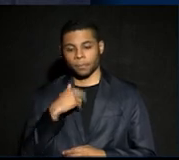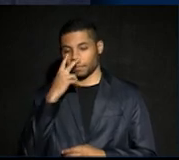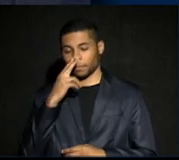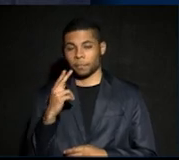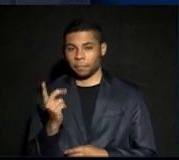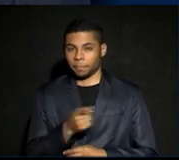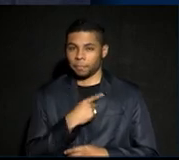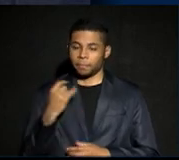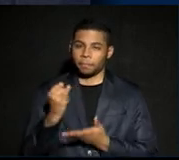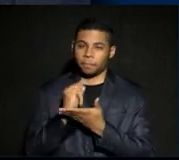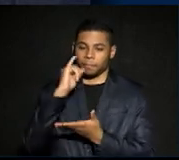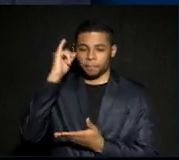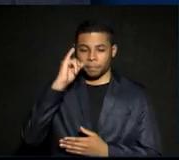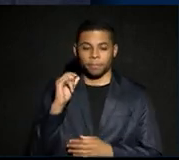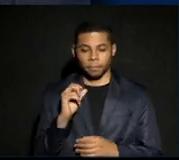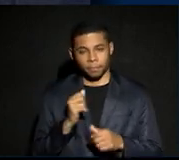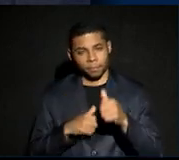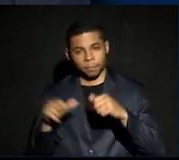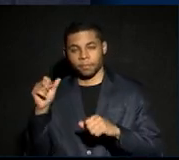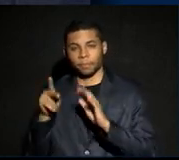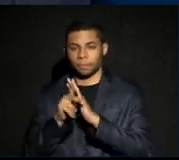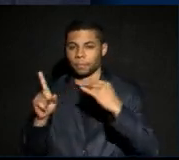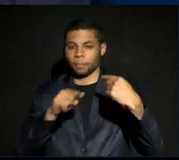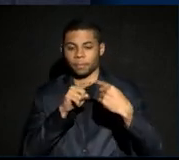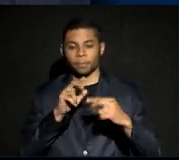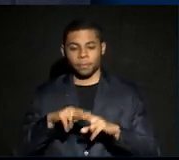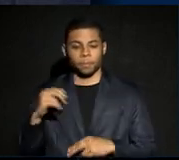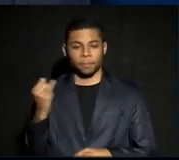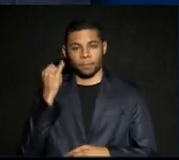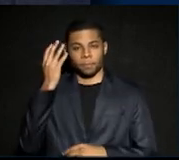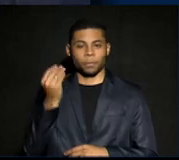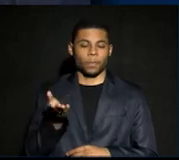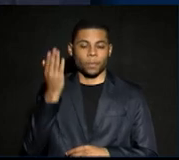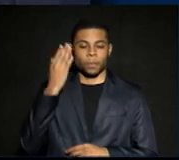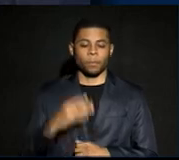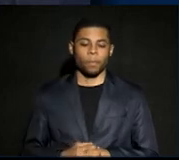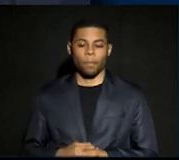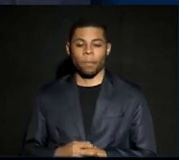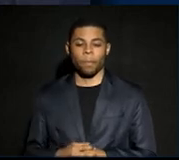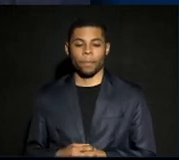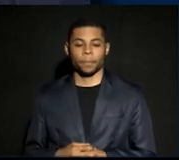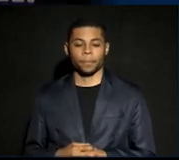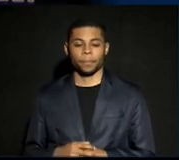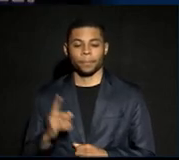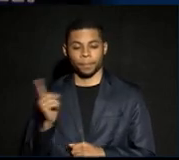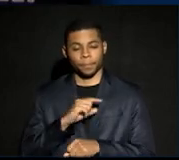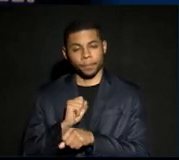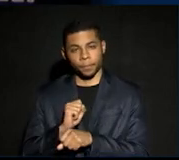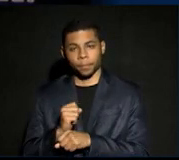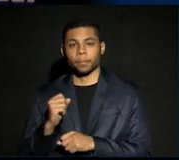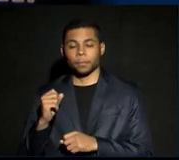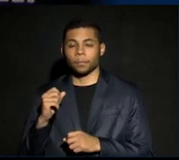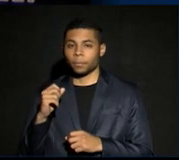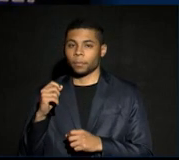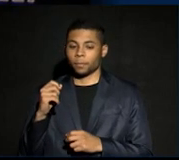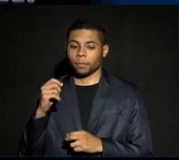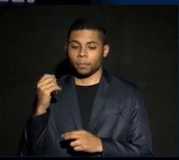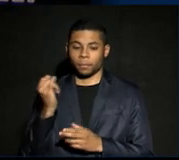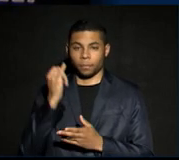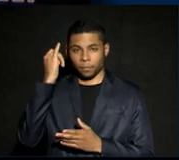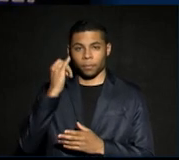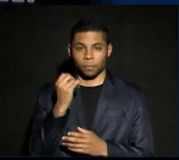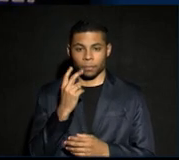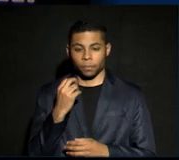eu espero que a nossa inflação esteja convergindo para a meta, porque é um juro muito alto. Dado que a gente espera a inflação em 2024 em